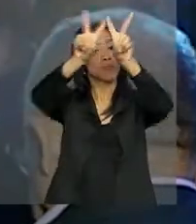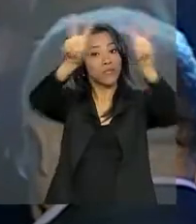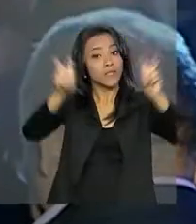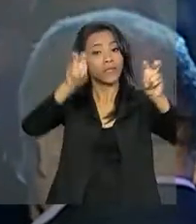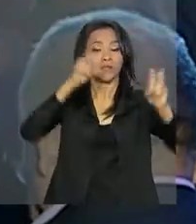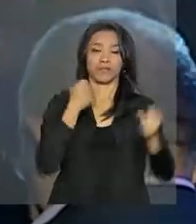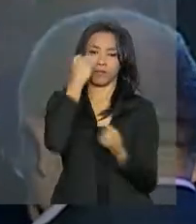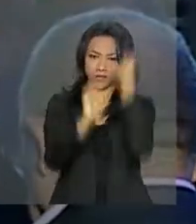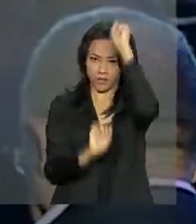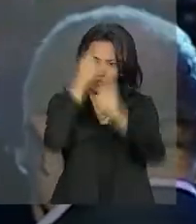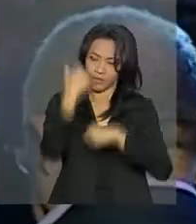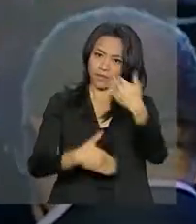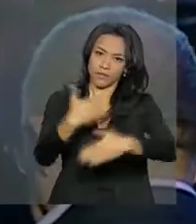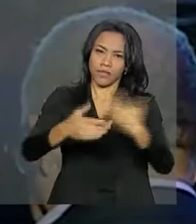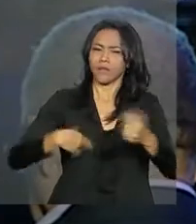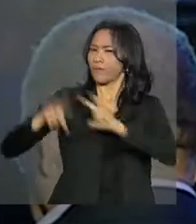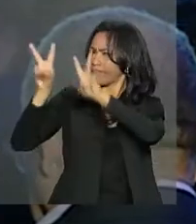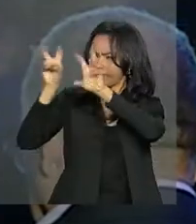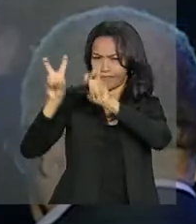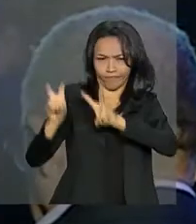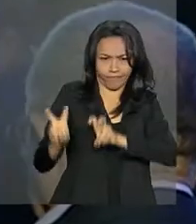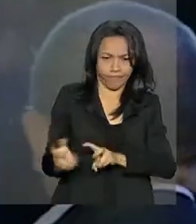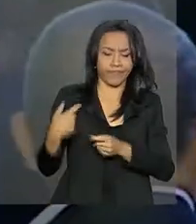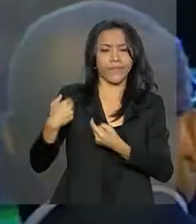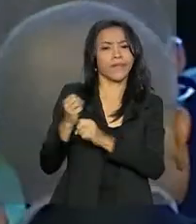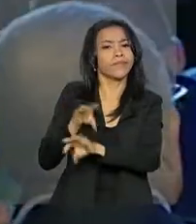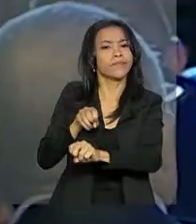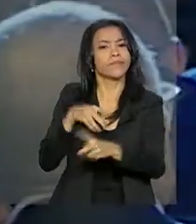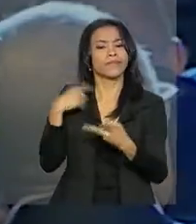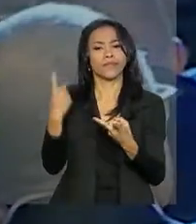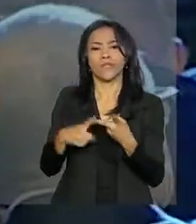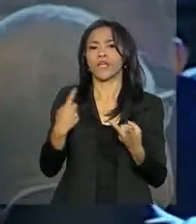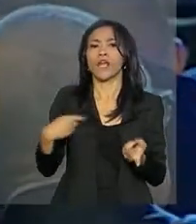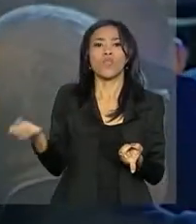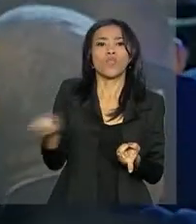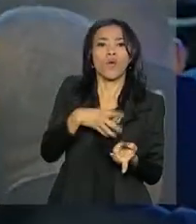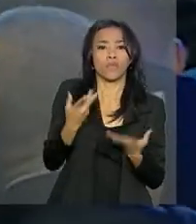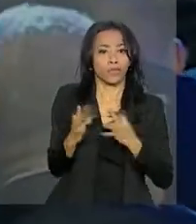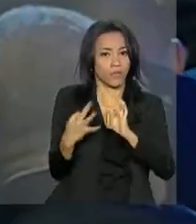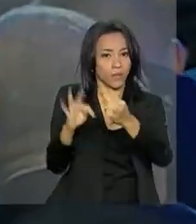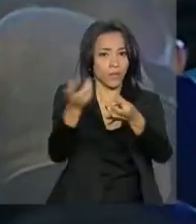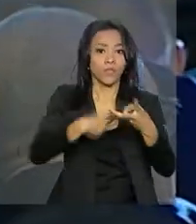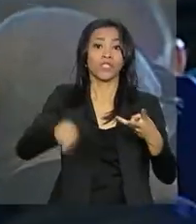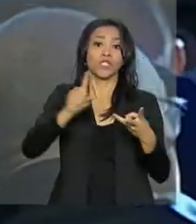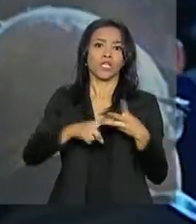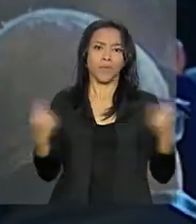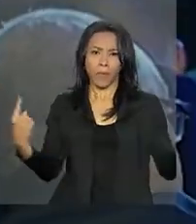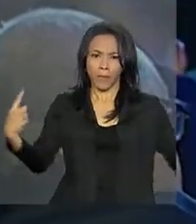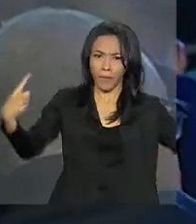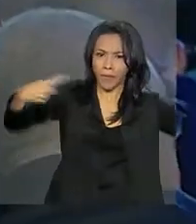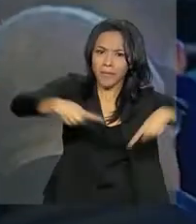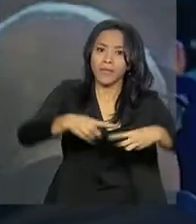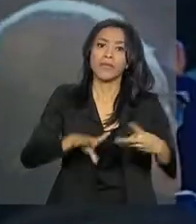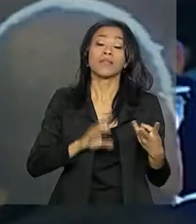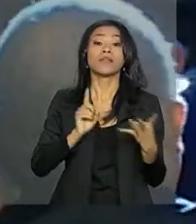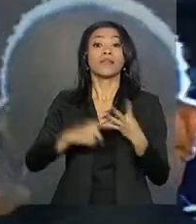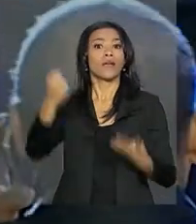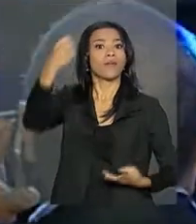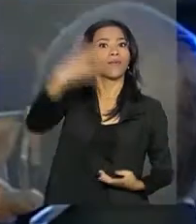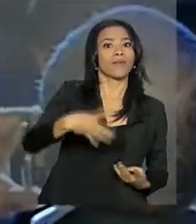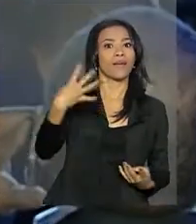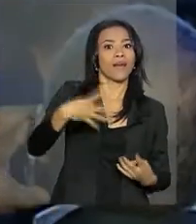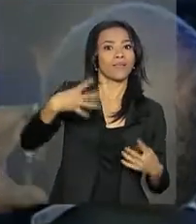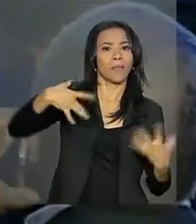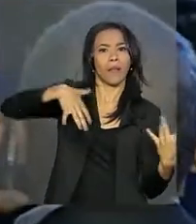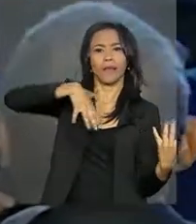pauta deste ano são vários temas por exemplo a educação a inovação tecnológica a competitividade ea chamada quarta revolução